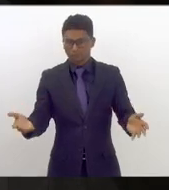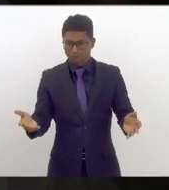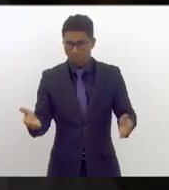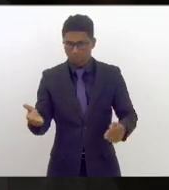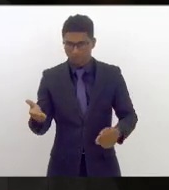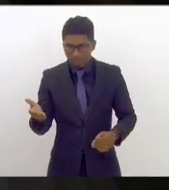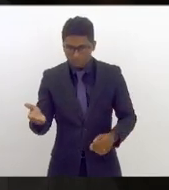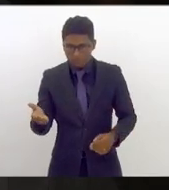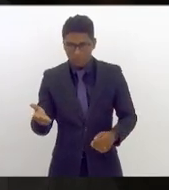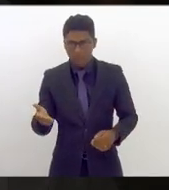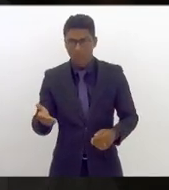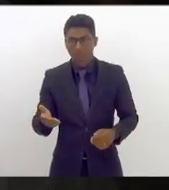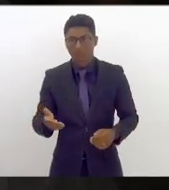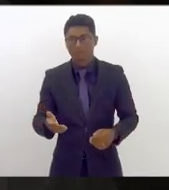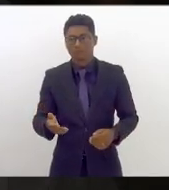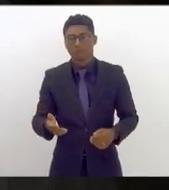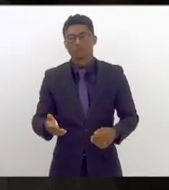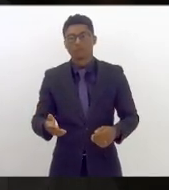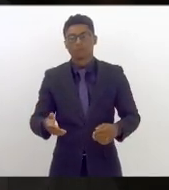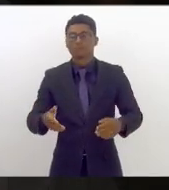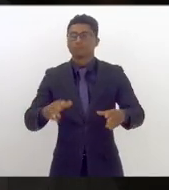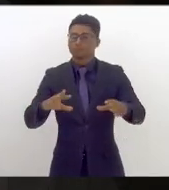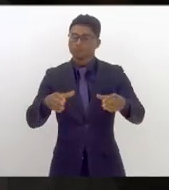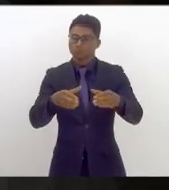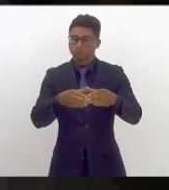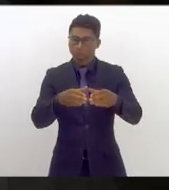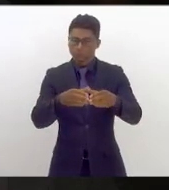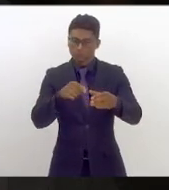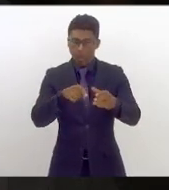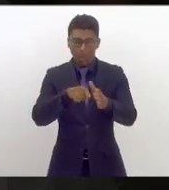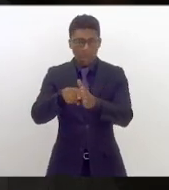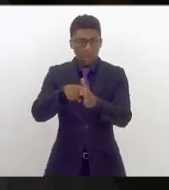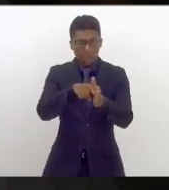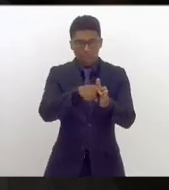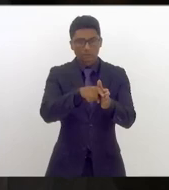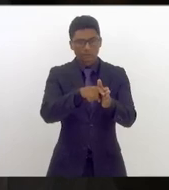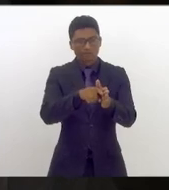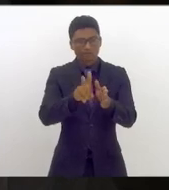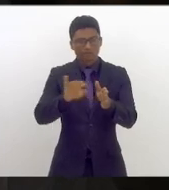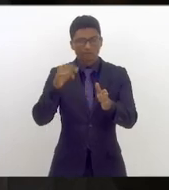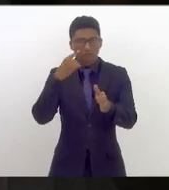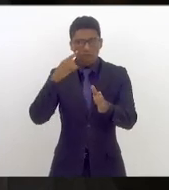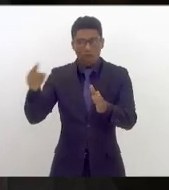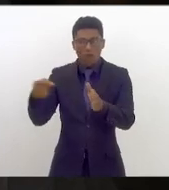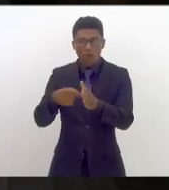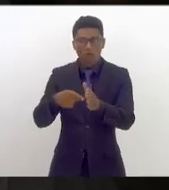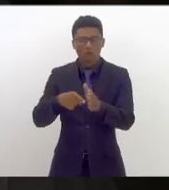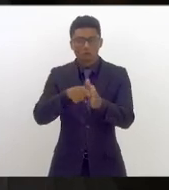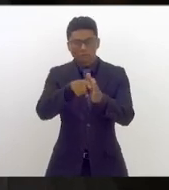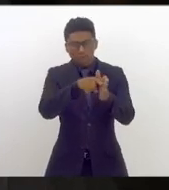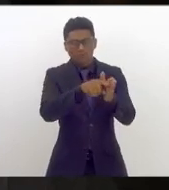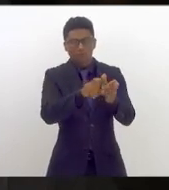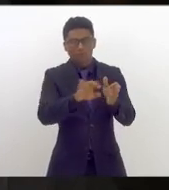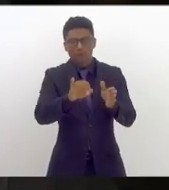ser aceita pelo órgão pleno. Dito isso, vamos